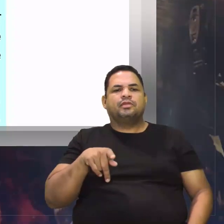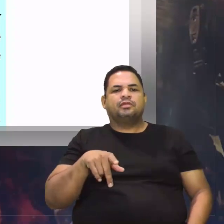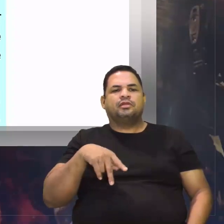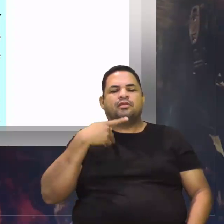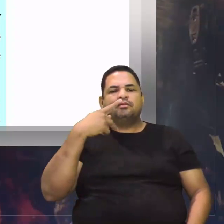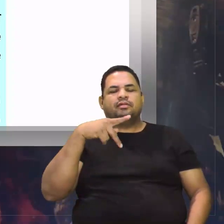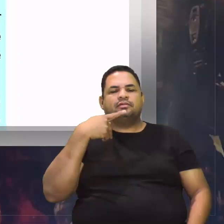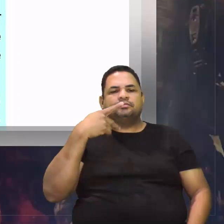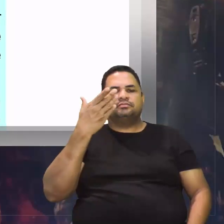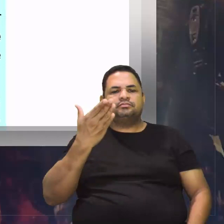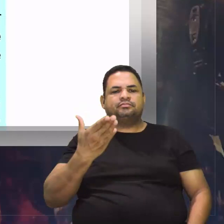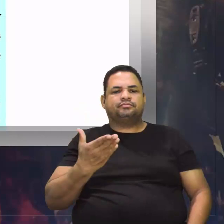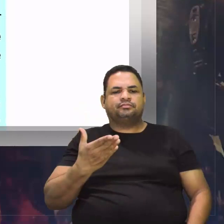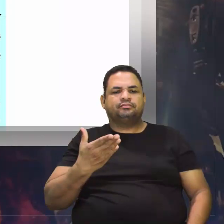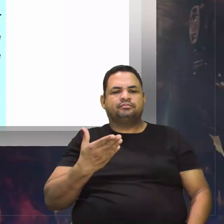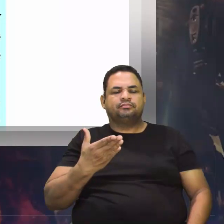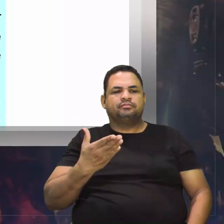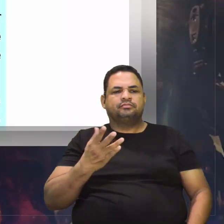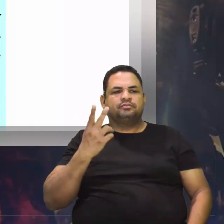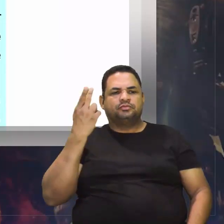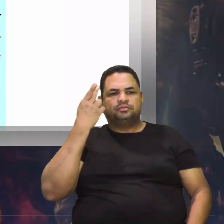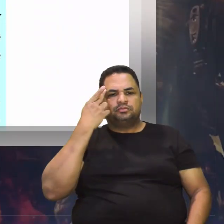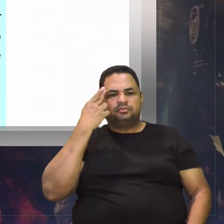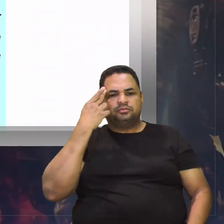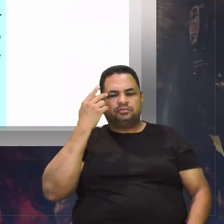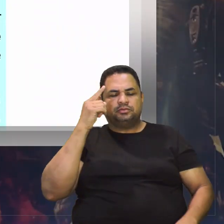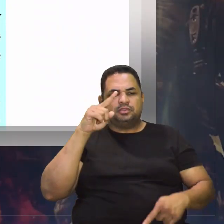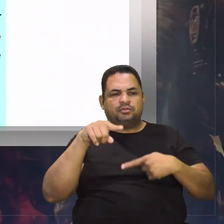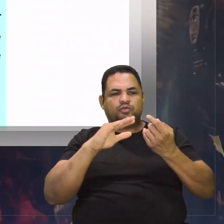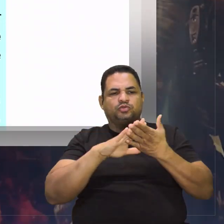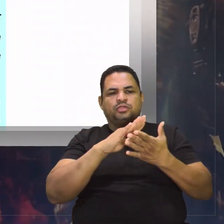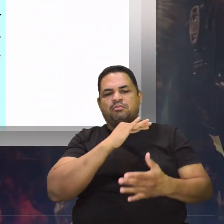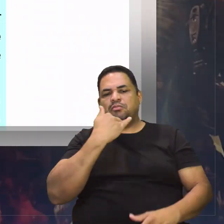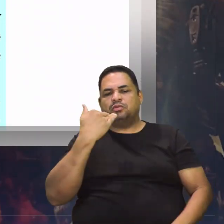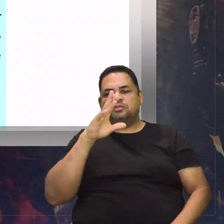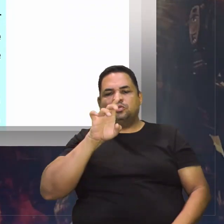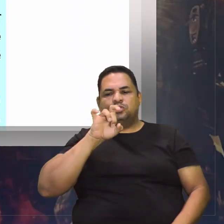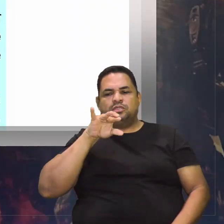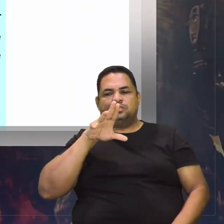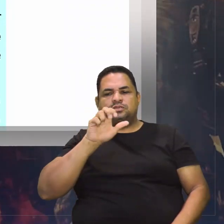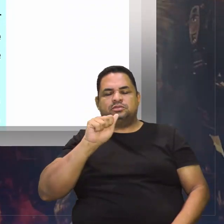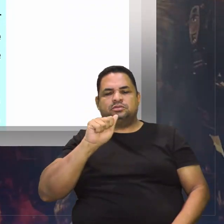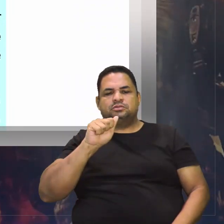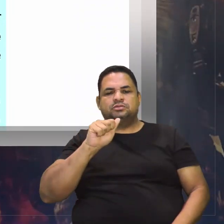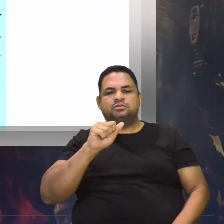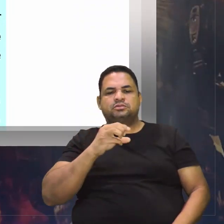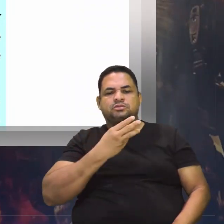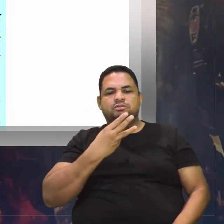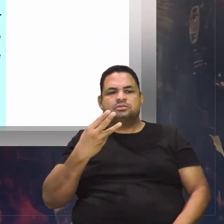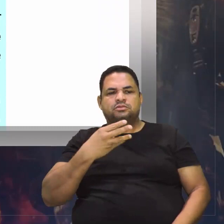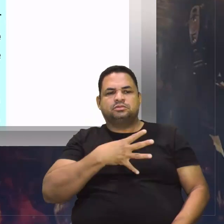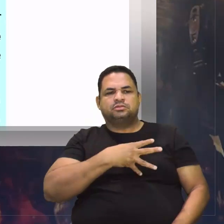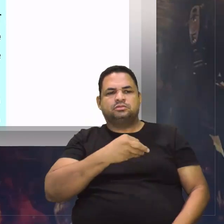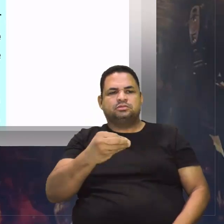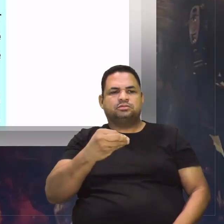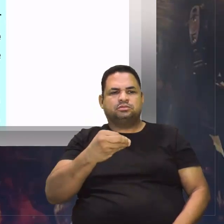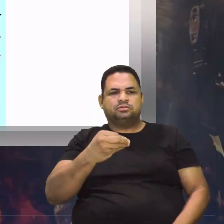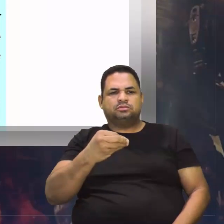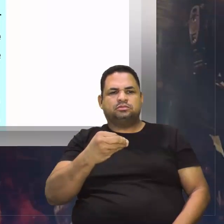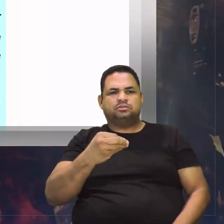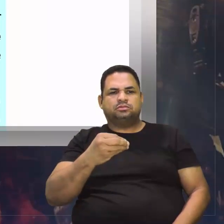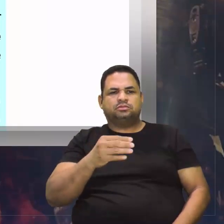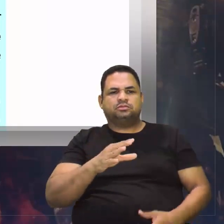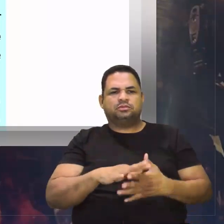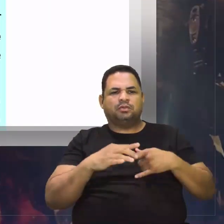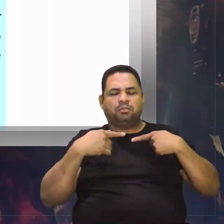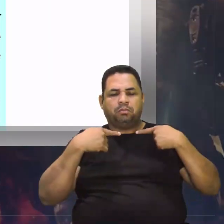falando que geralmente, após a morte de Luís, aí os seus 3 filhos irão